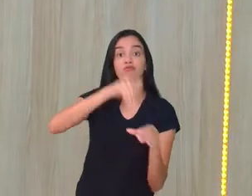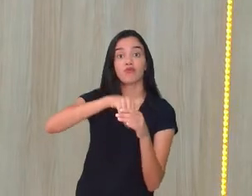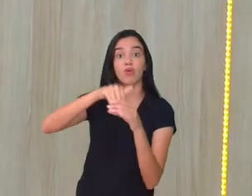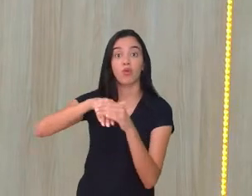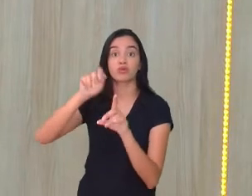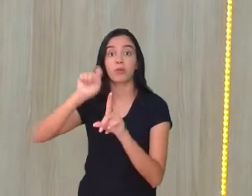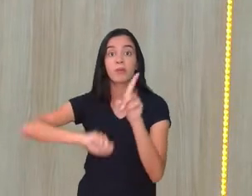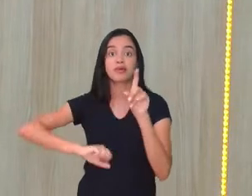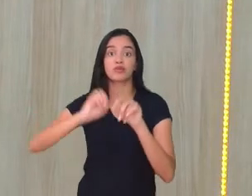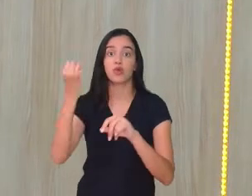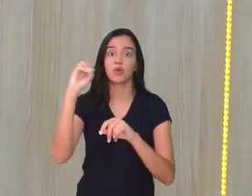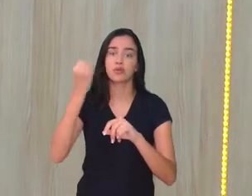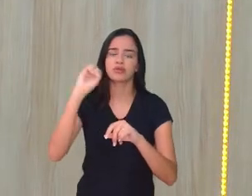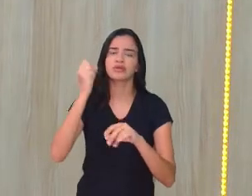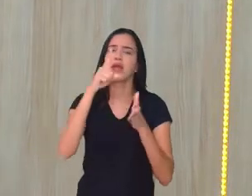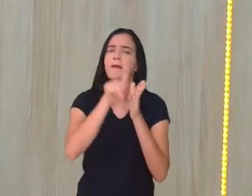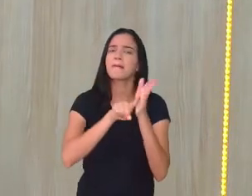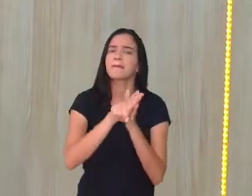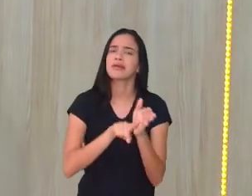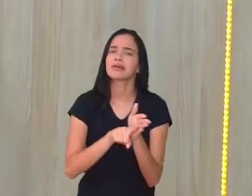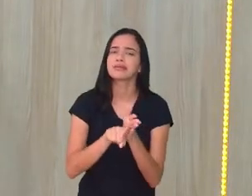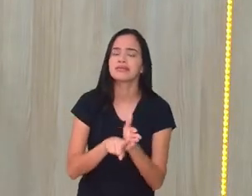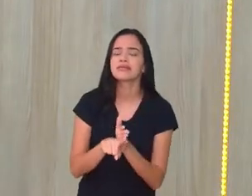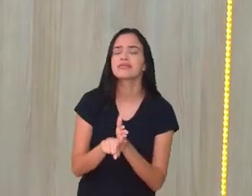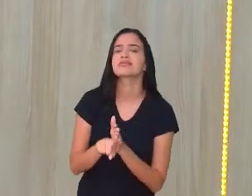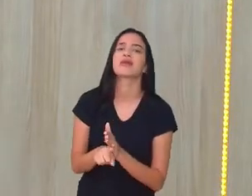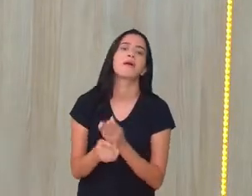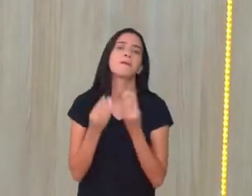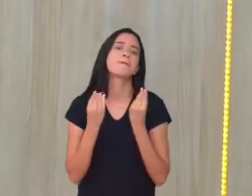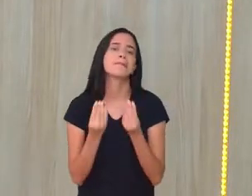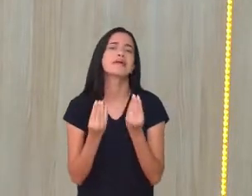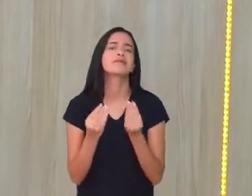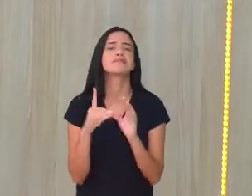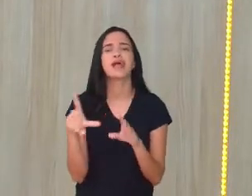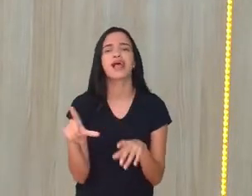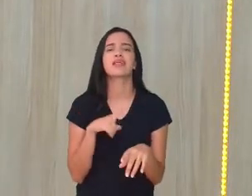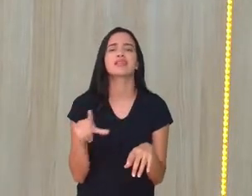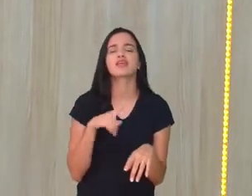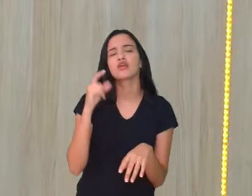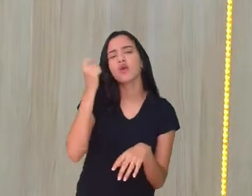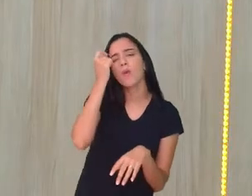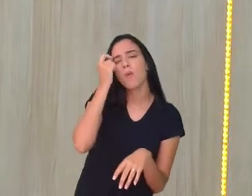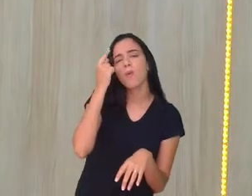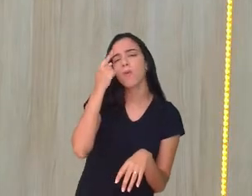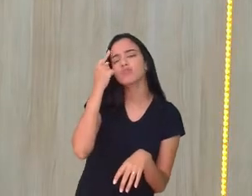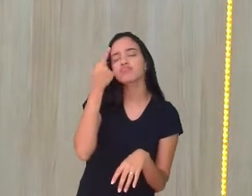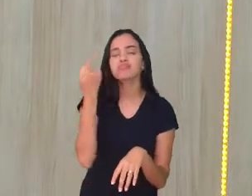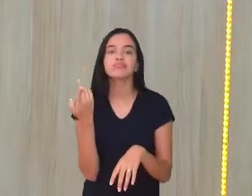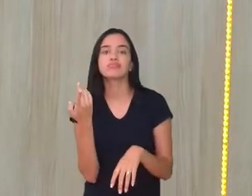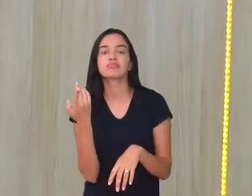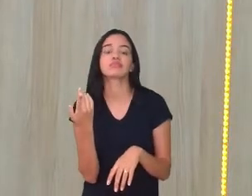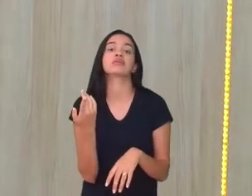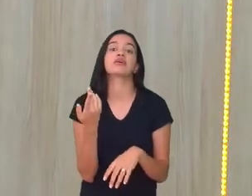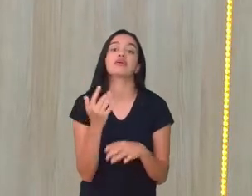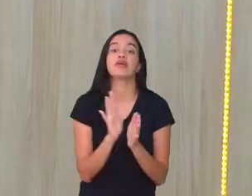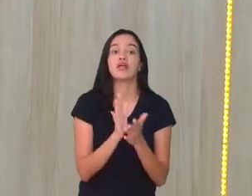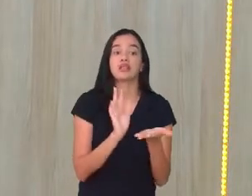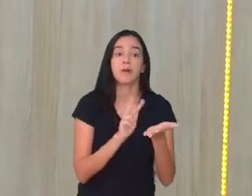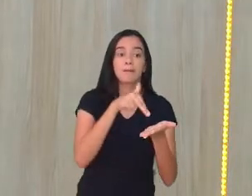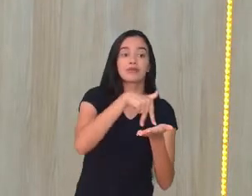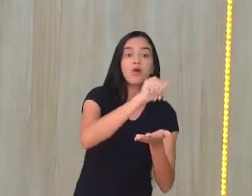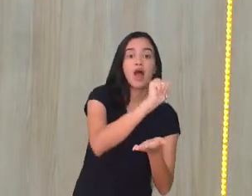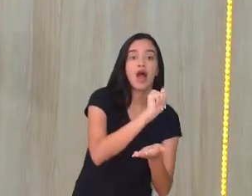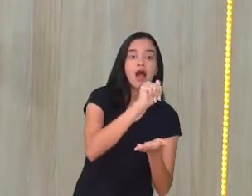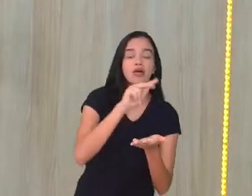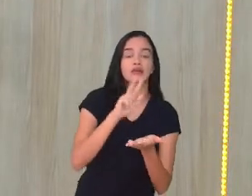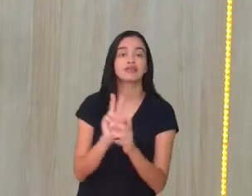pesquisas, tá? De intenção de votos, para que se tenha uma certa noção do candidato A ou do